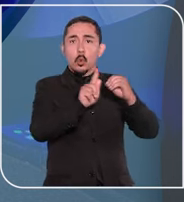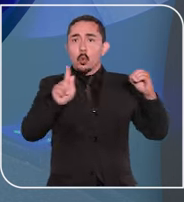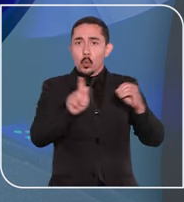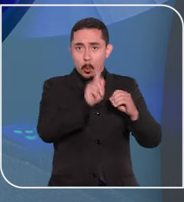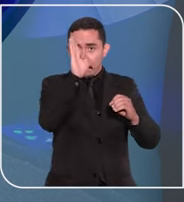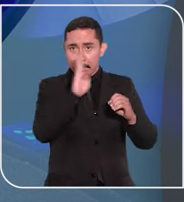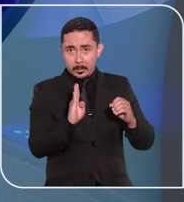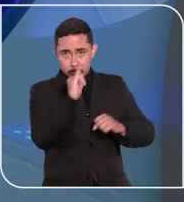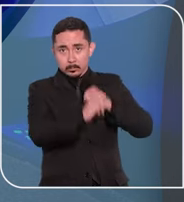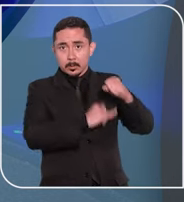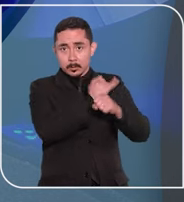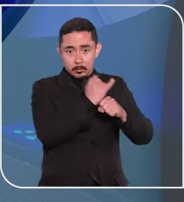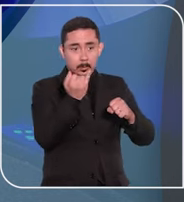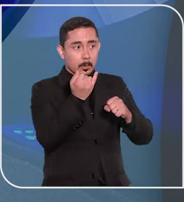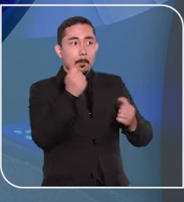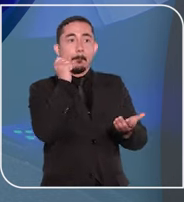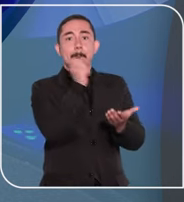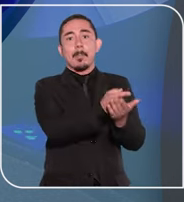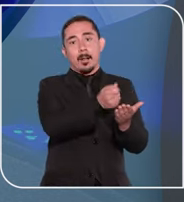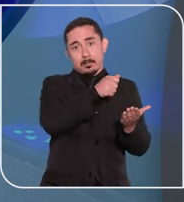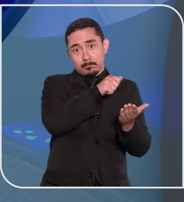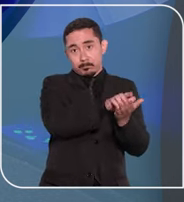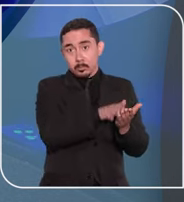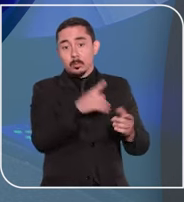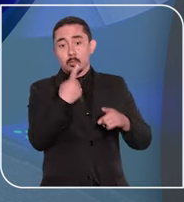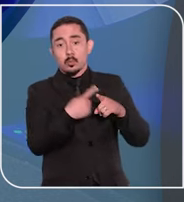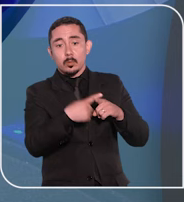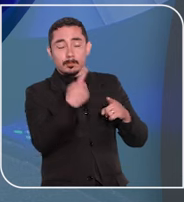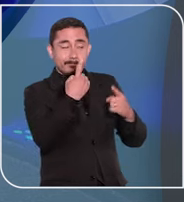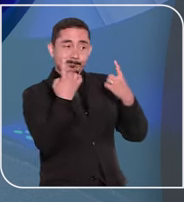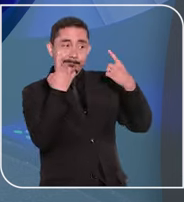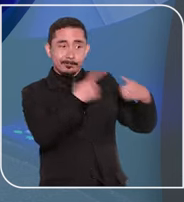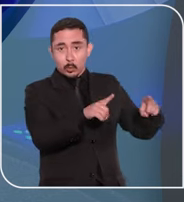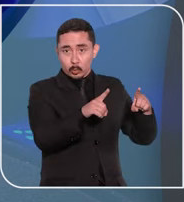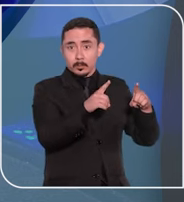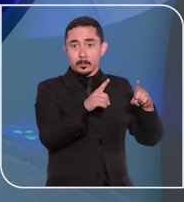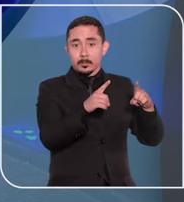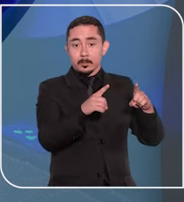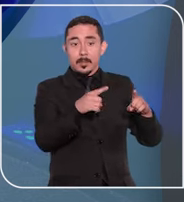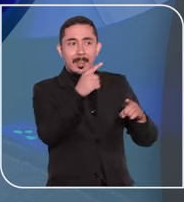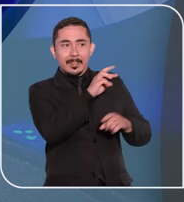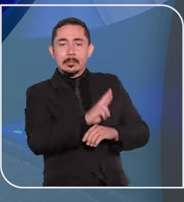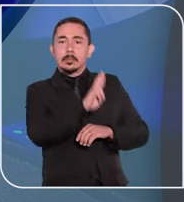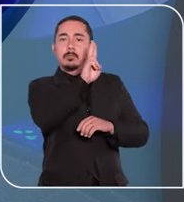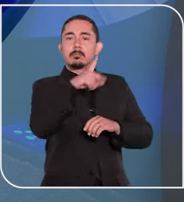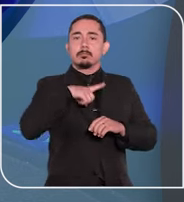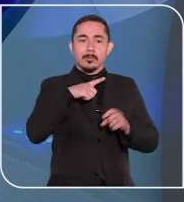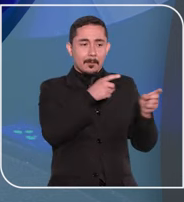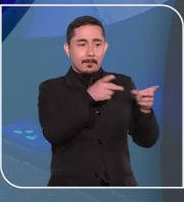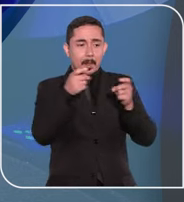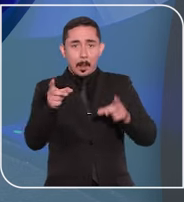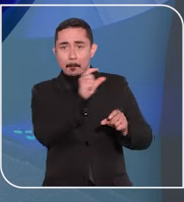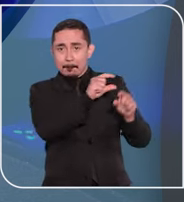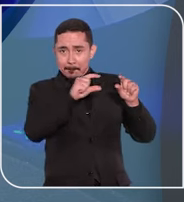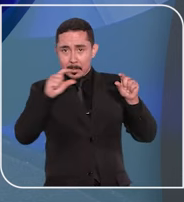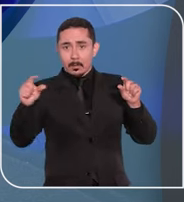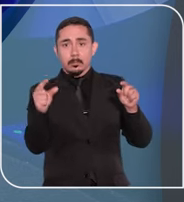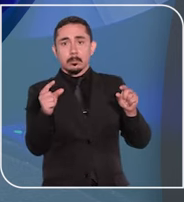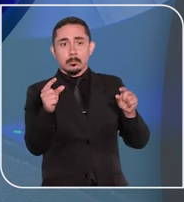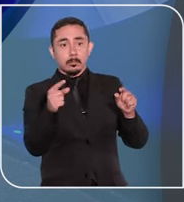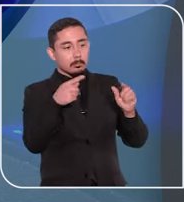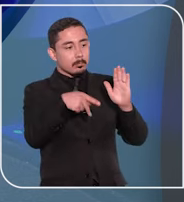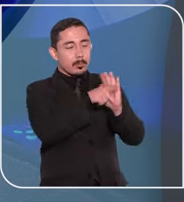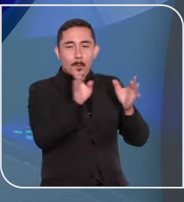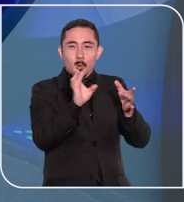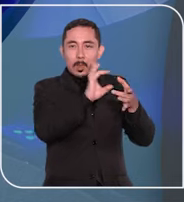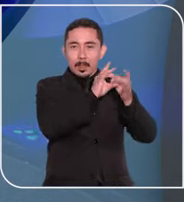pagar indenização por danos materiais e morais por ter responsabilidade com a venda de palavra-chave na